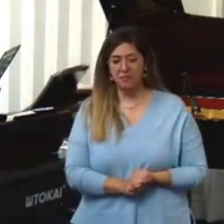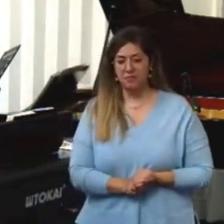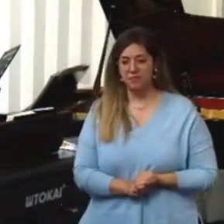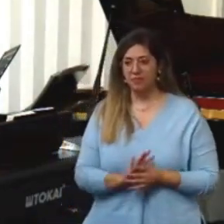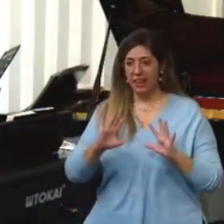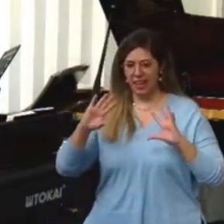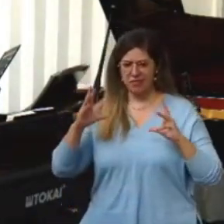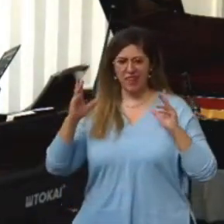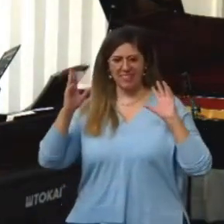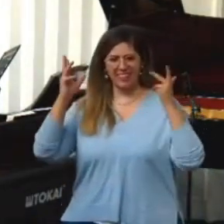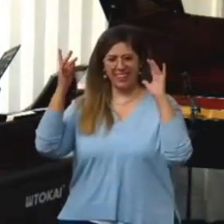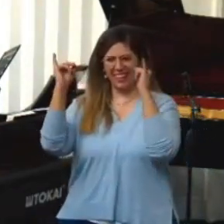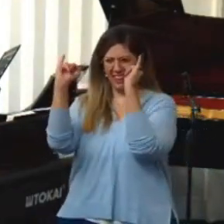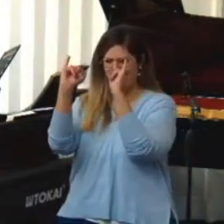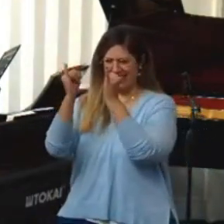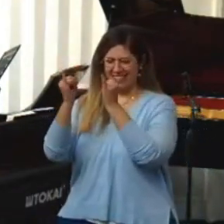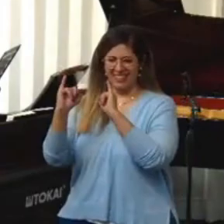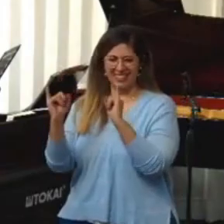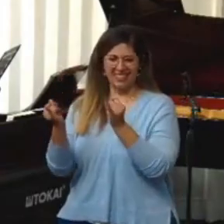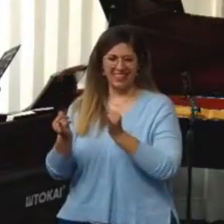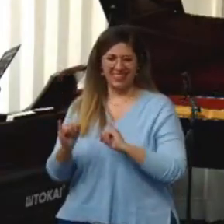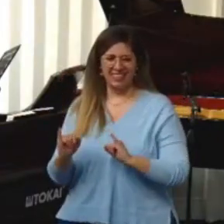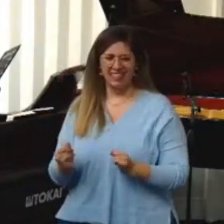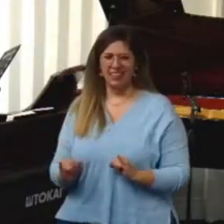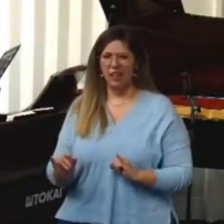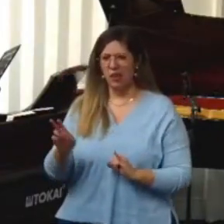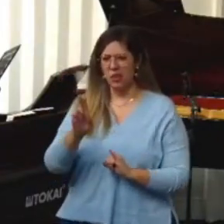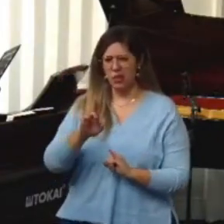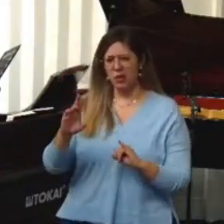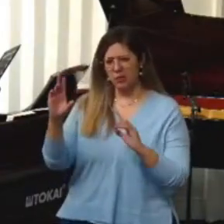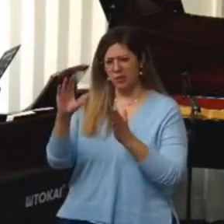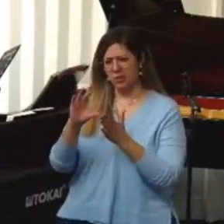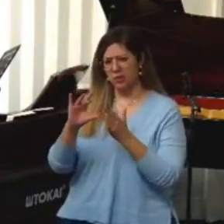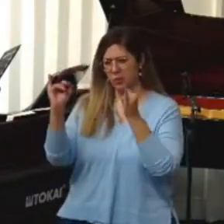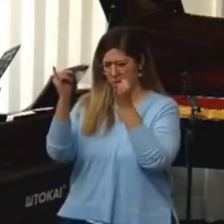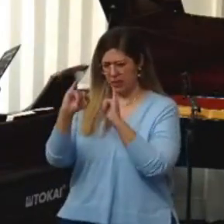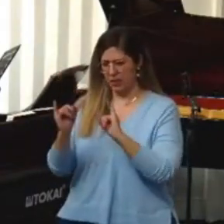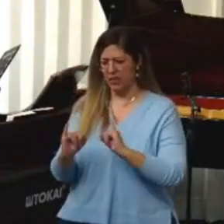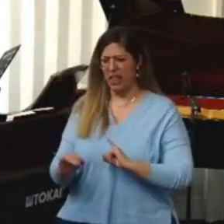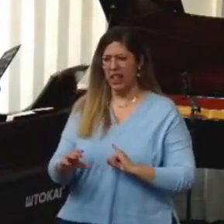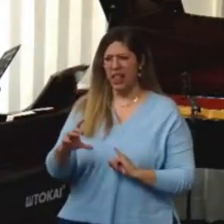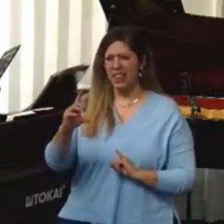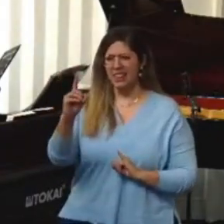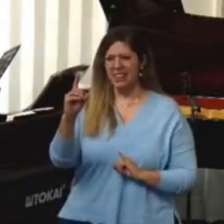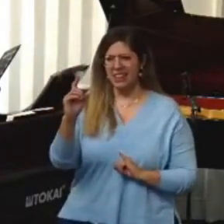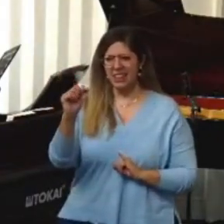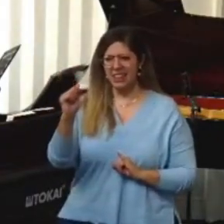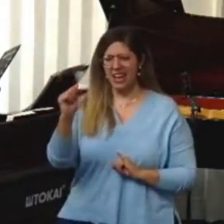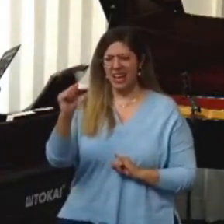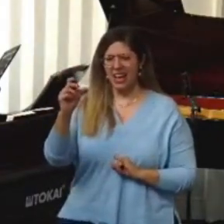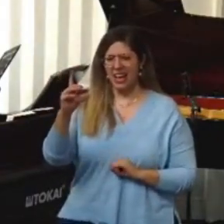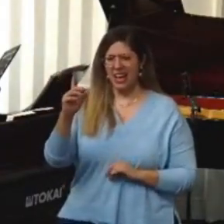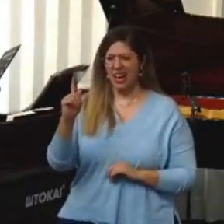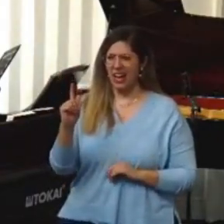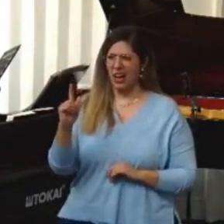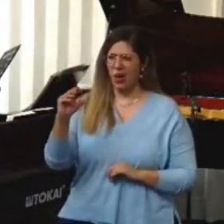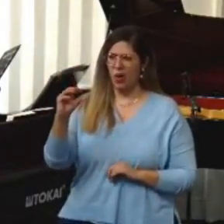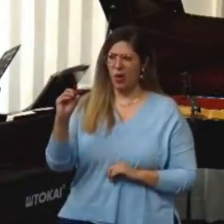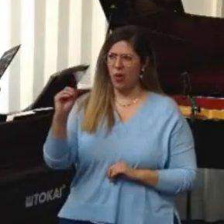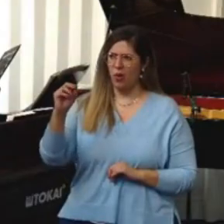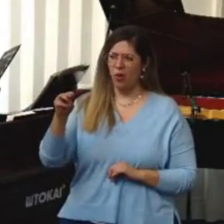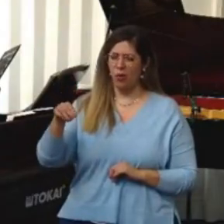daqueles que adoravam Dagom. Dagom é o deus dos filisteus. Vejam como eles estavam felizes. Nos